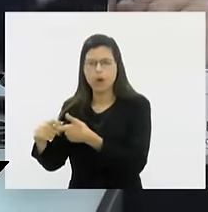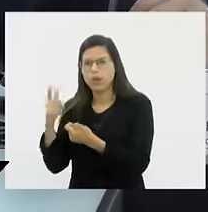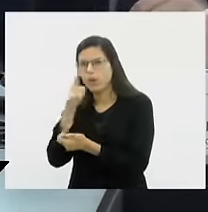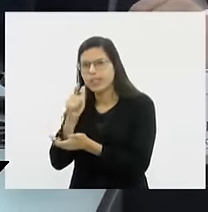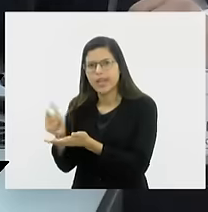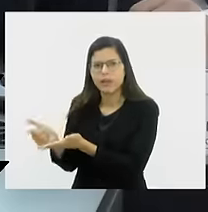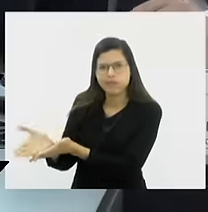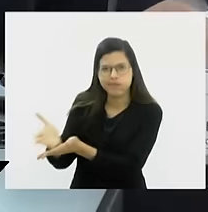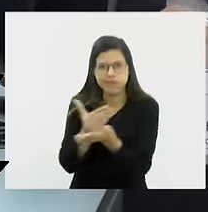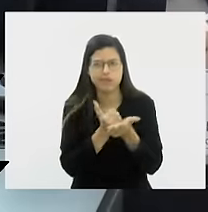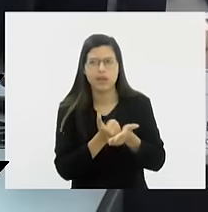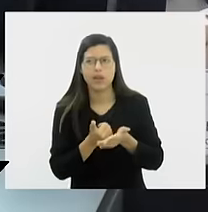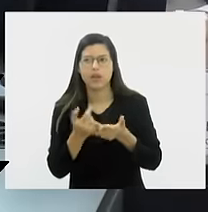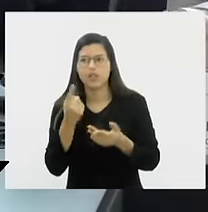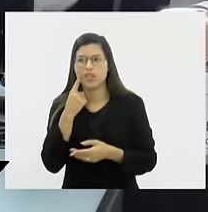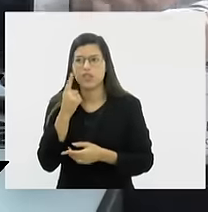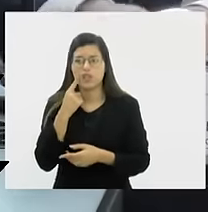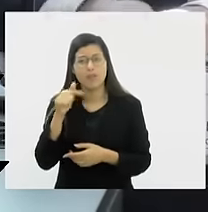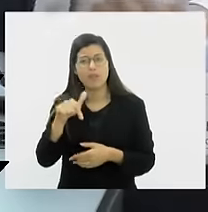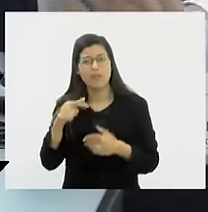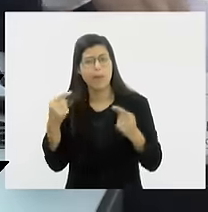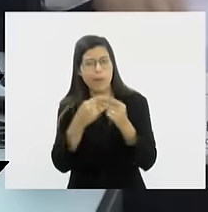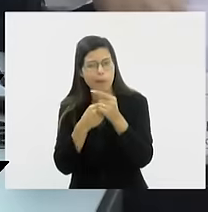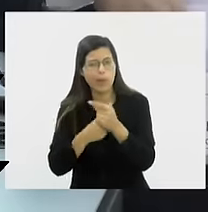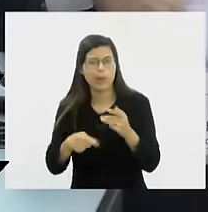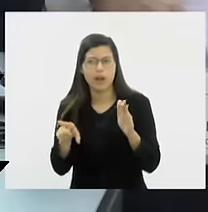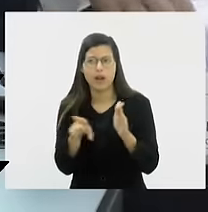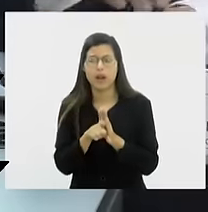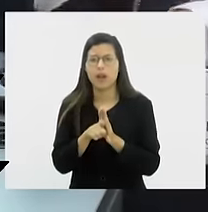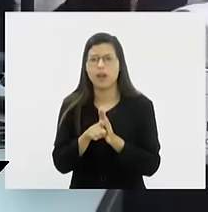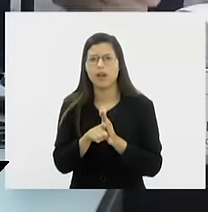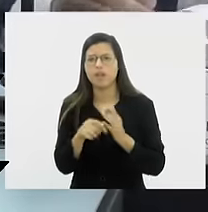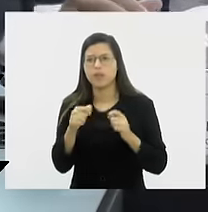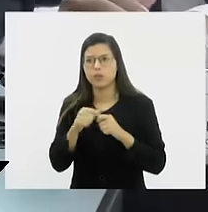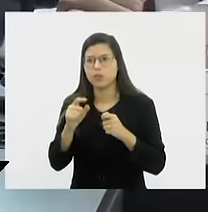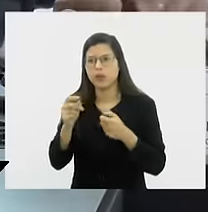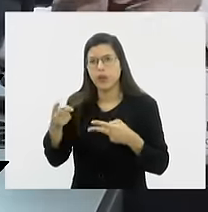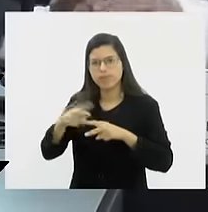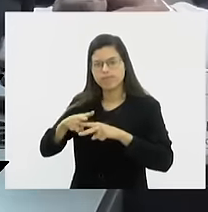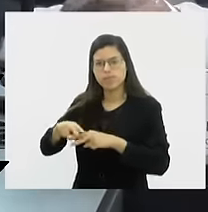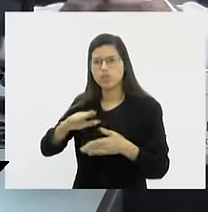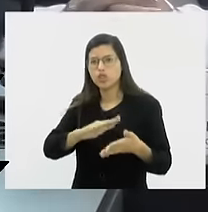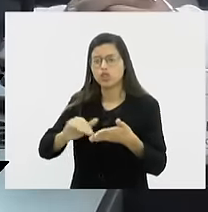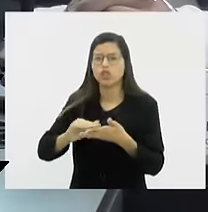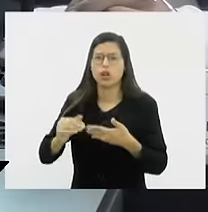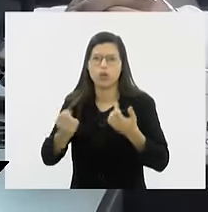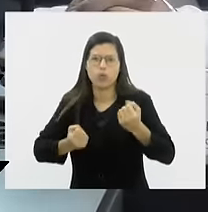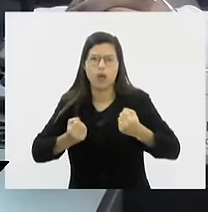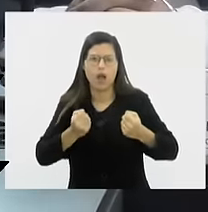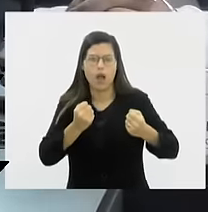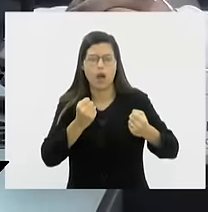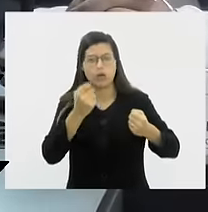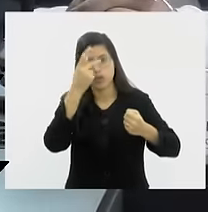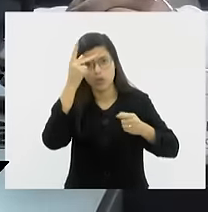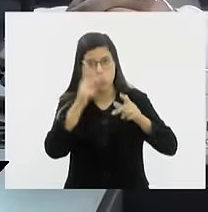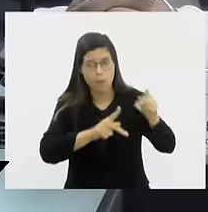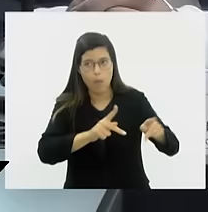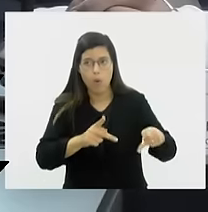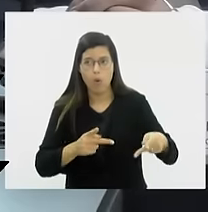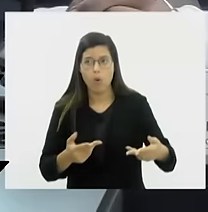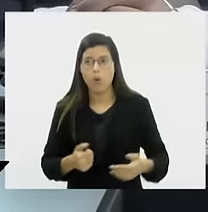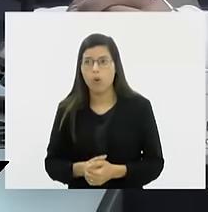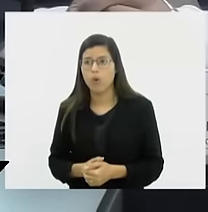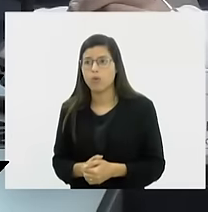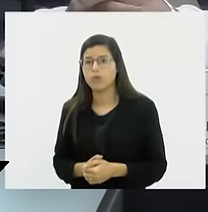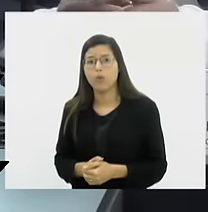ilegais e sem bom senso, como nós falamos aqui, deputado do seu dinheiro, apreendendo, removendo o veículo do cidadão, sem motivo algum. Quando